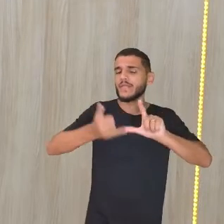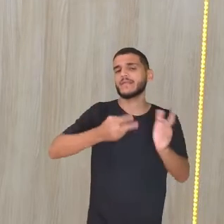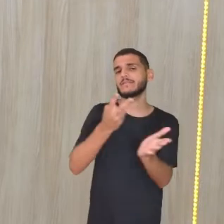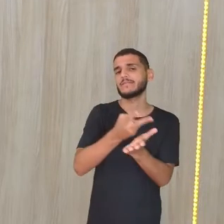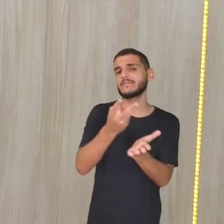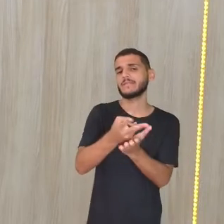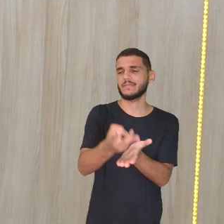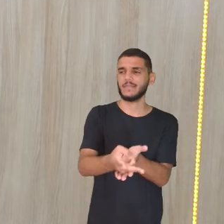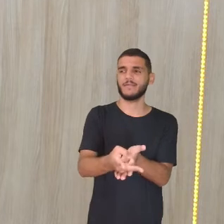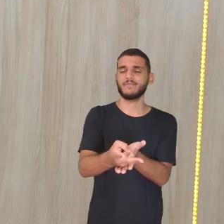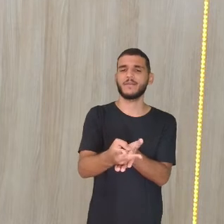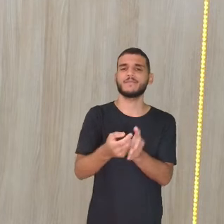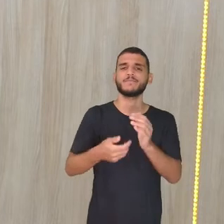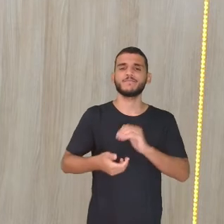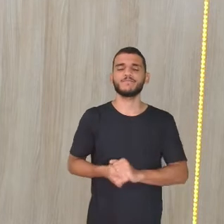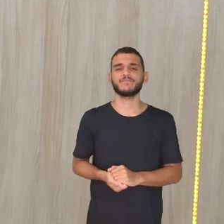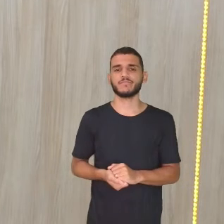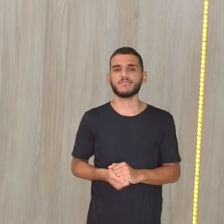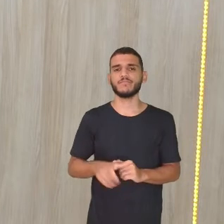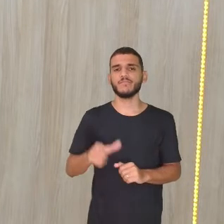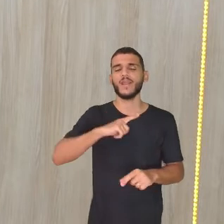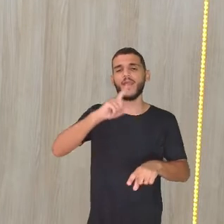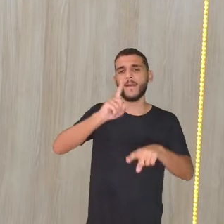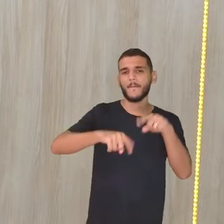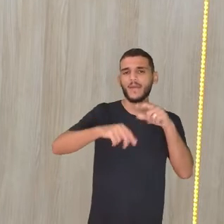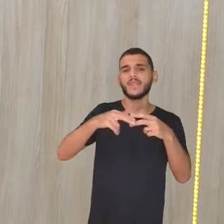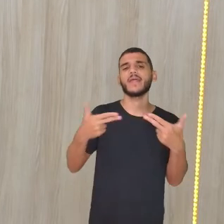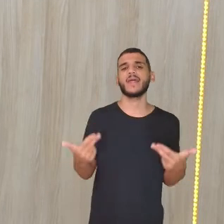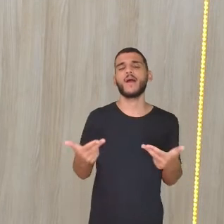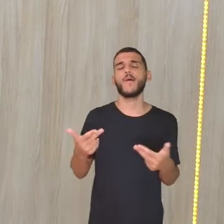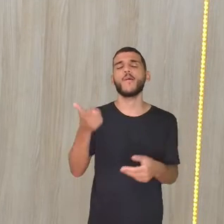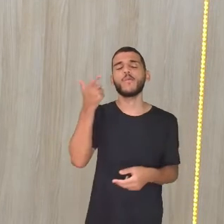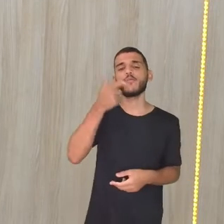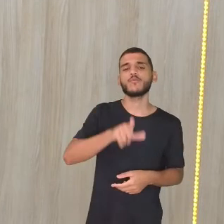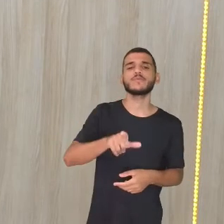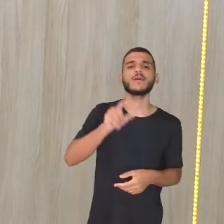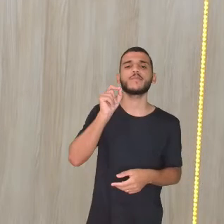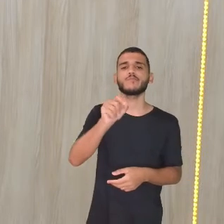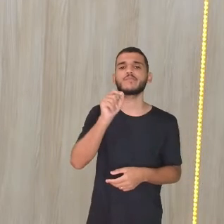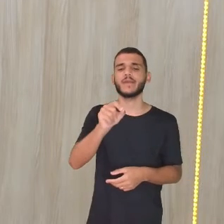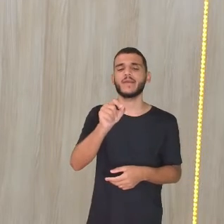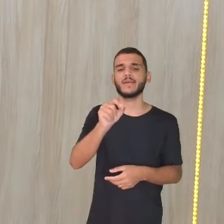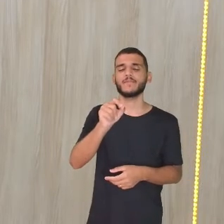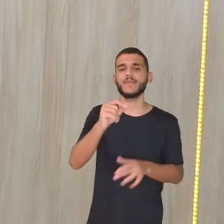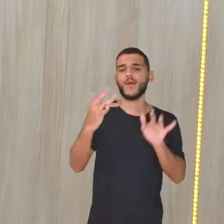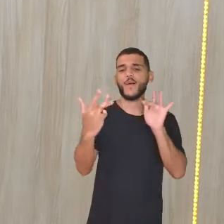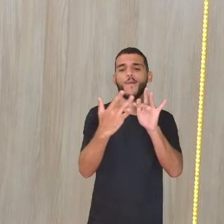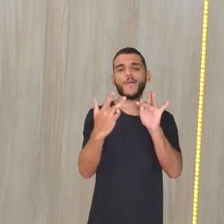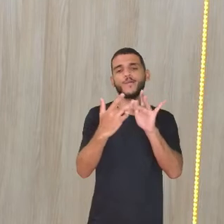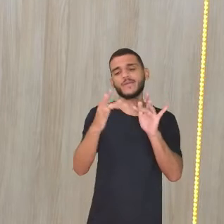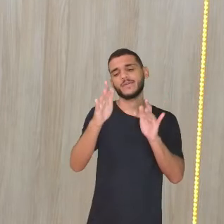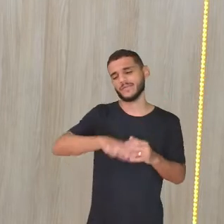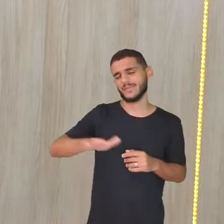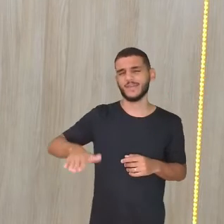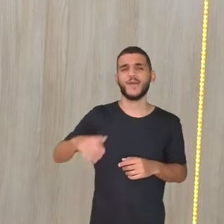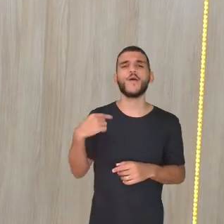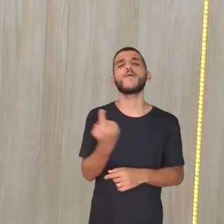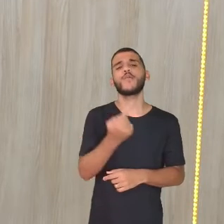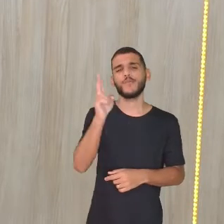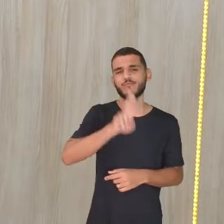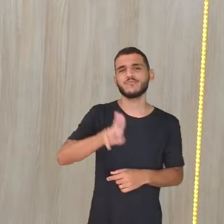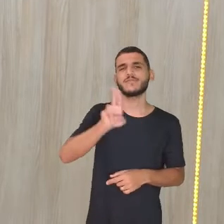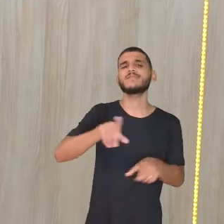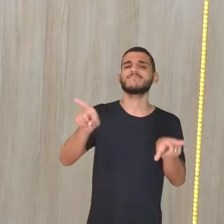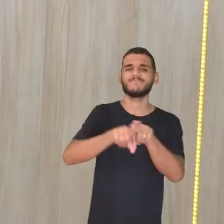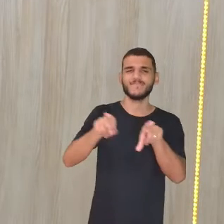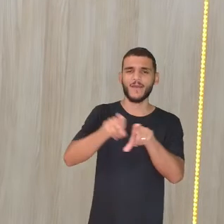com este material, não é, ele consegue alcançar. Nós conseguimos alcançar porque utilizamos também na nossa sala de aula.